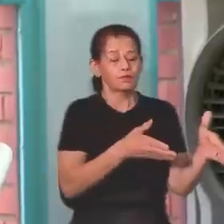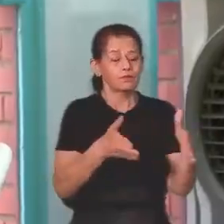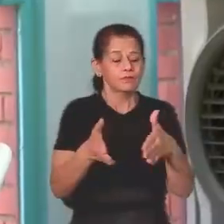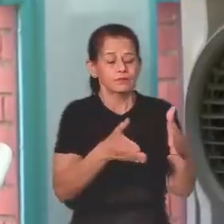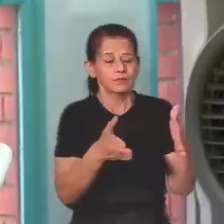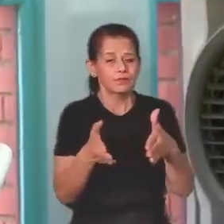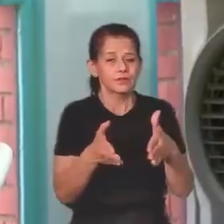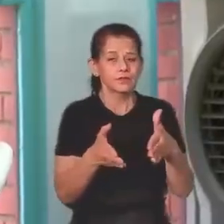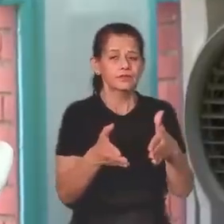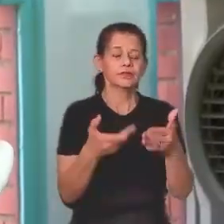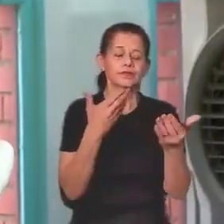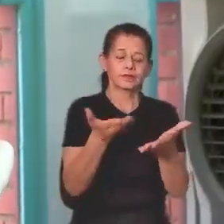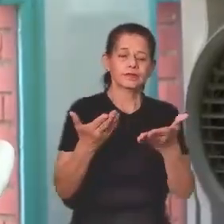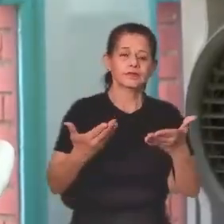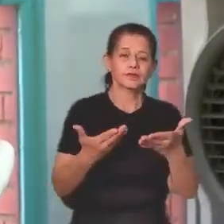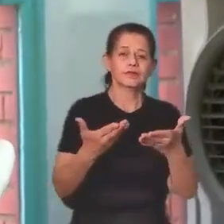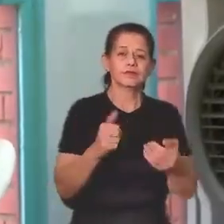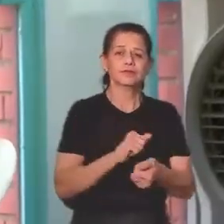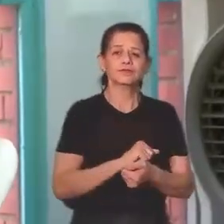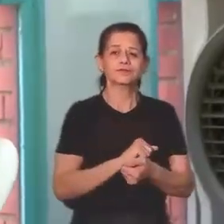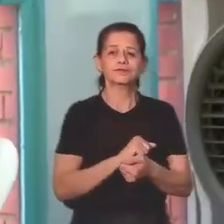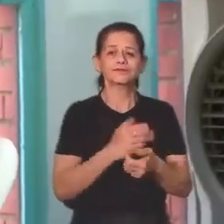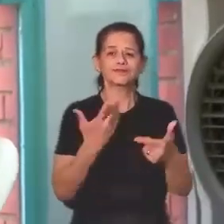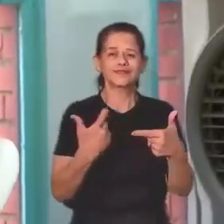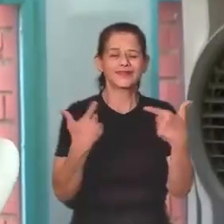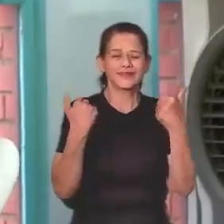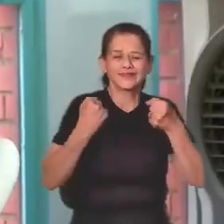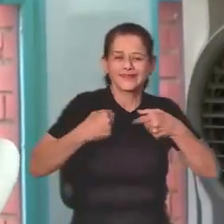também eu já fosse escritora, né, dona Rosinha?